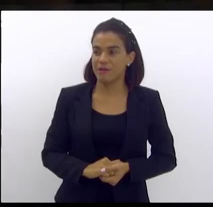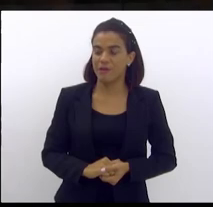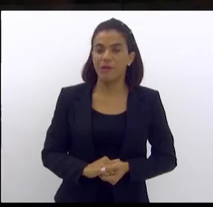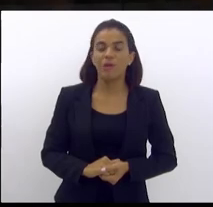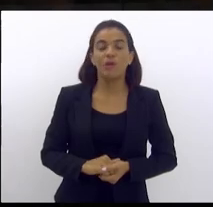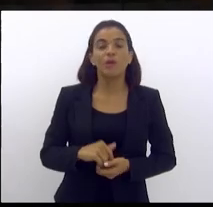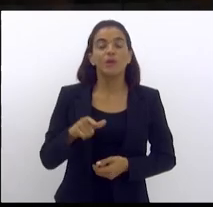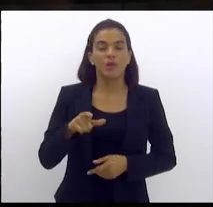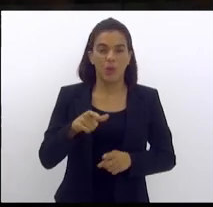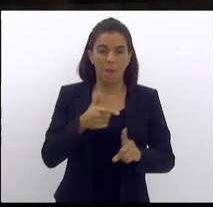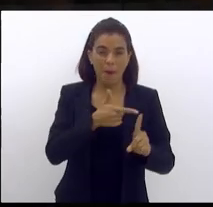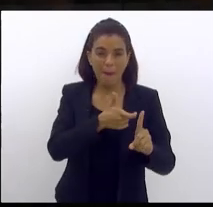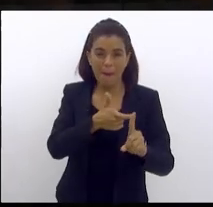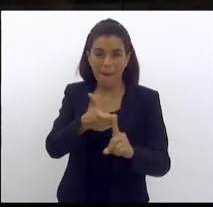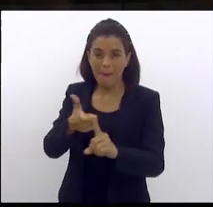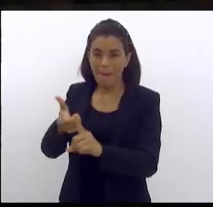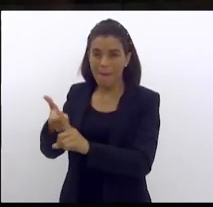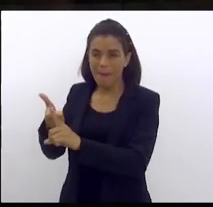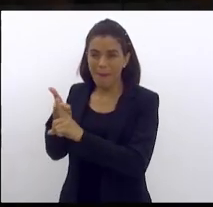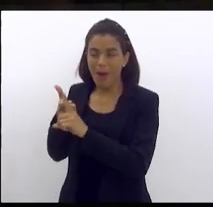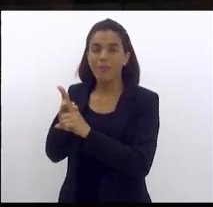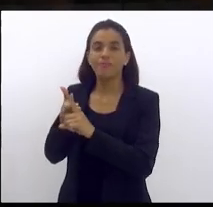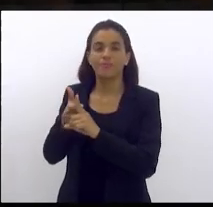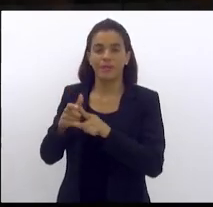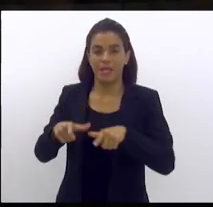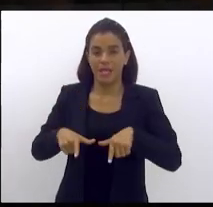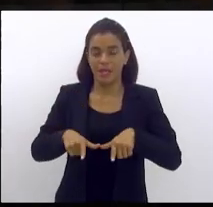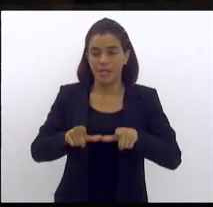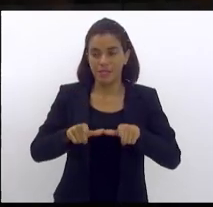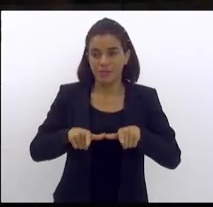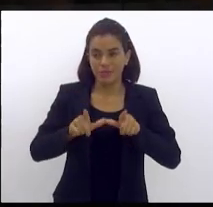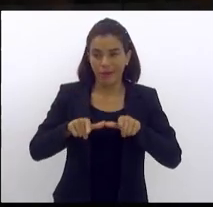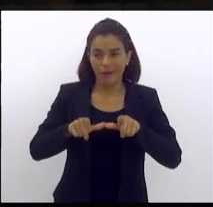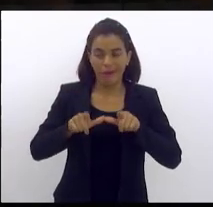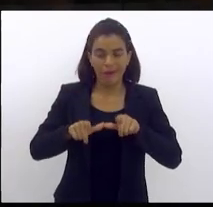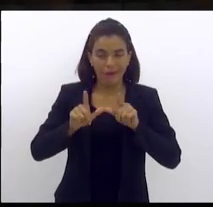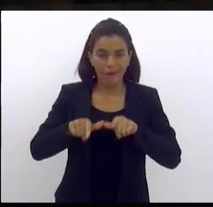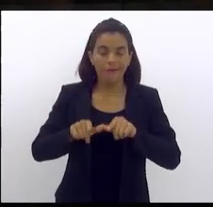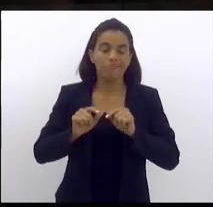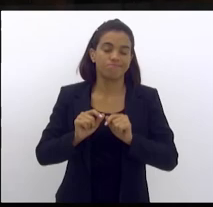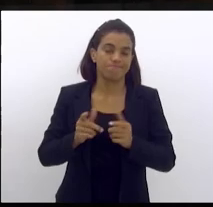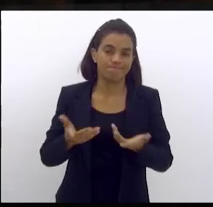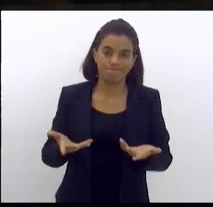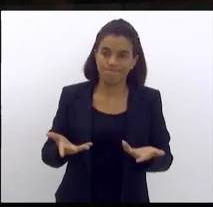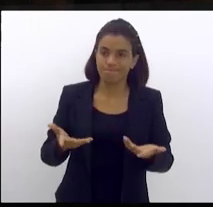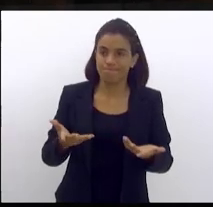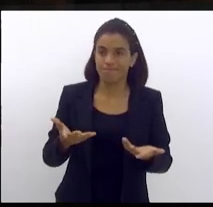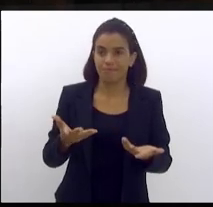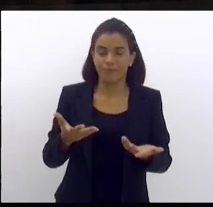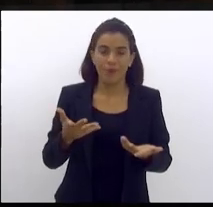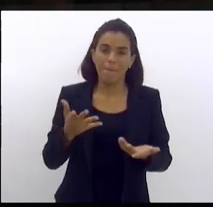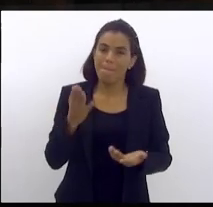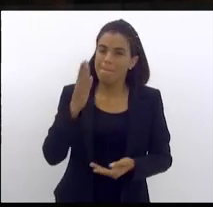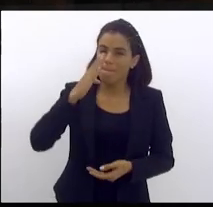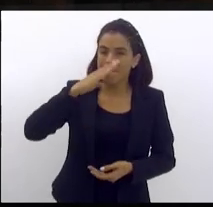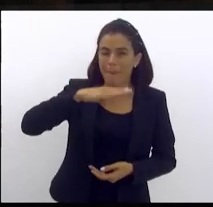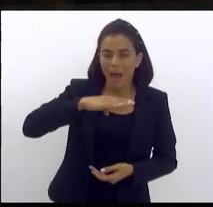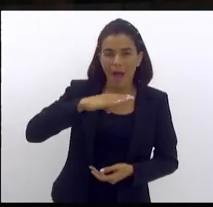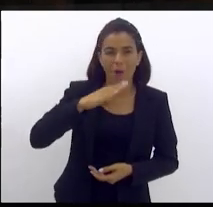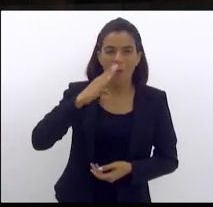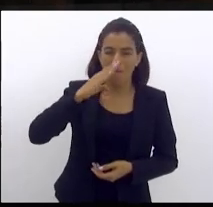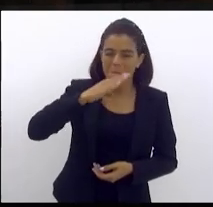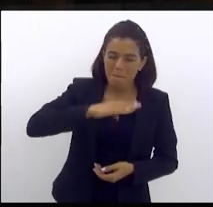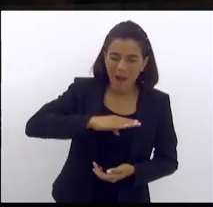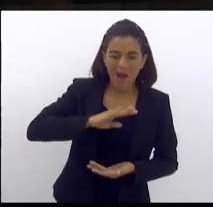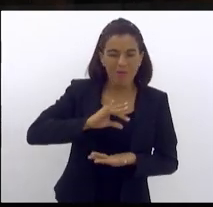massacre feito em Israel eh tenha sido absolutamente cruel e